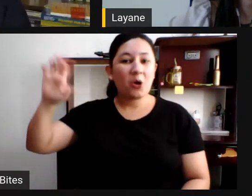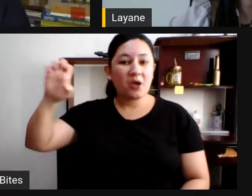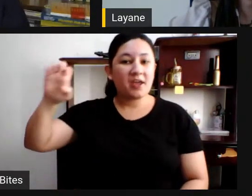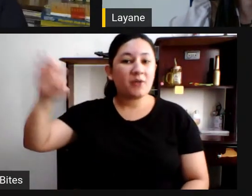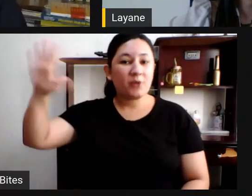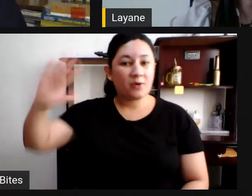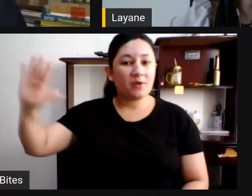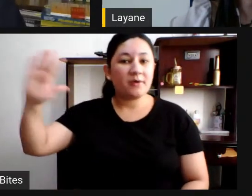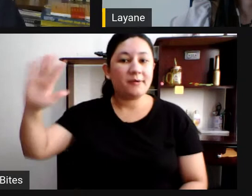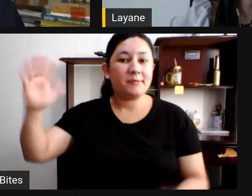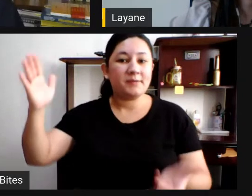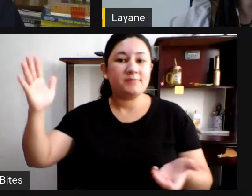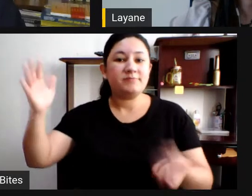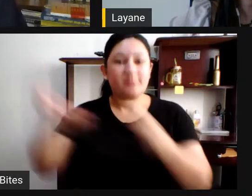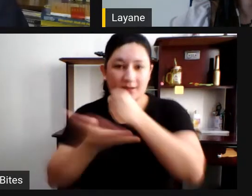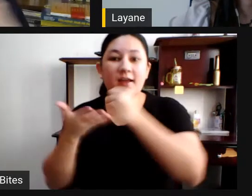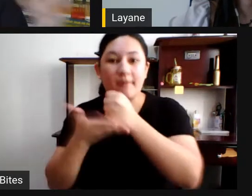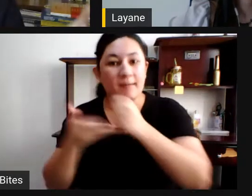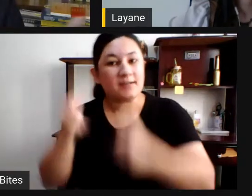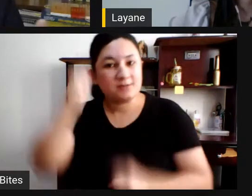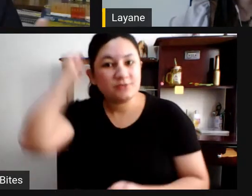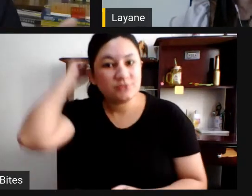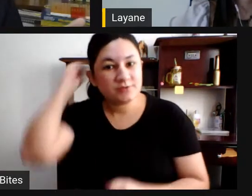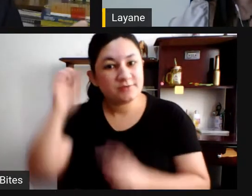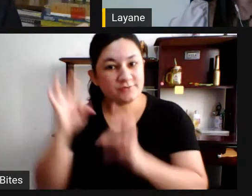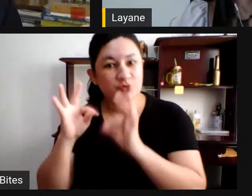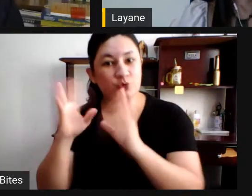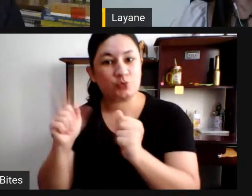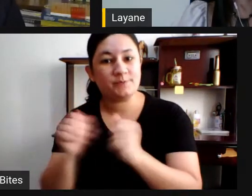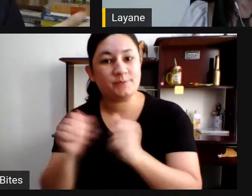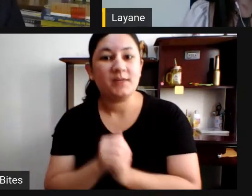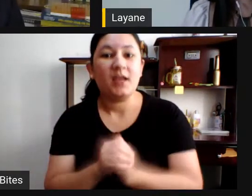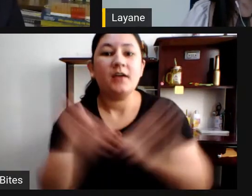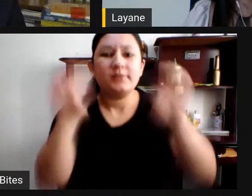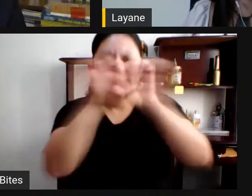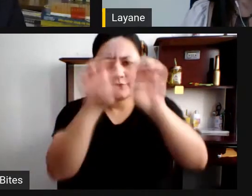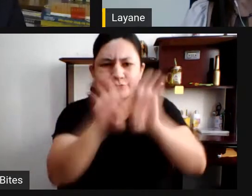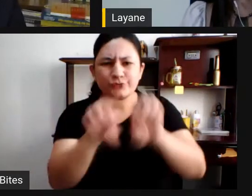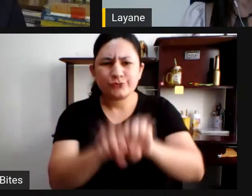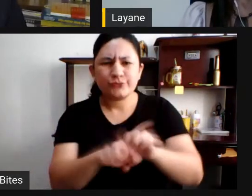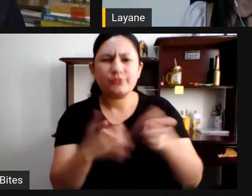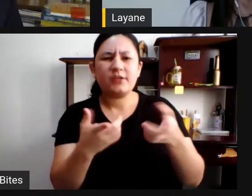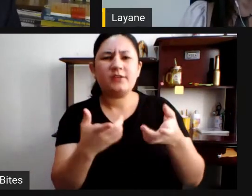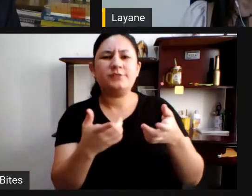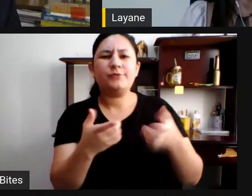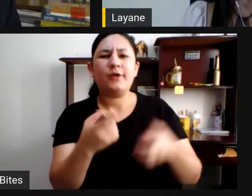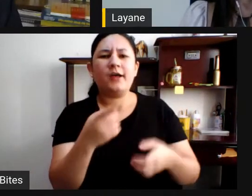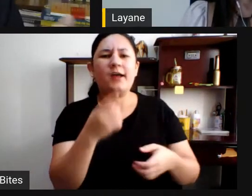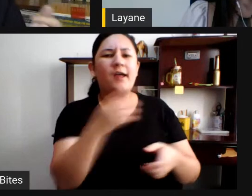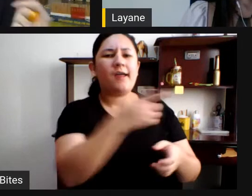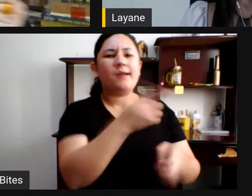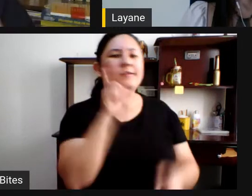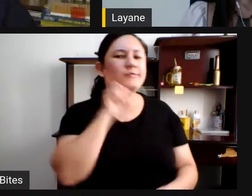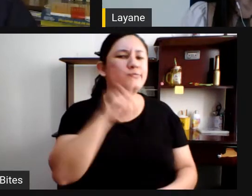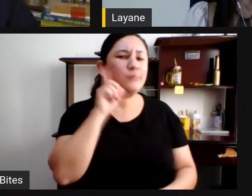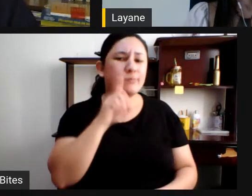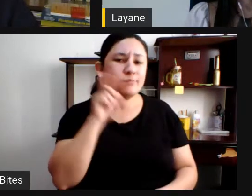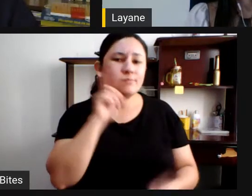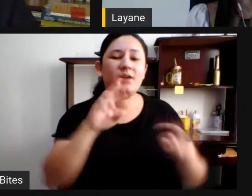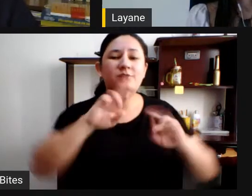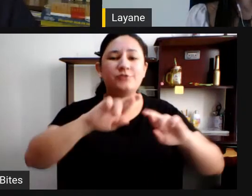baseados no Saucir um estruturalismo muito diferente da Europa nos Estados Unidos talvez mais de um